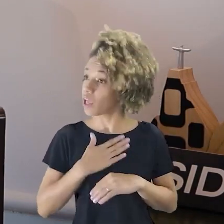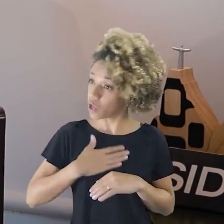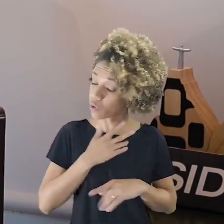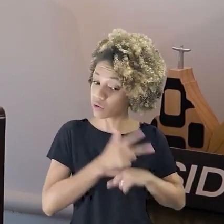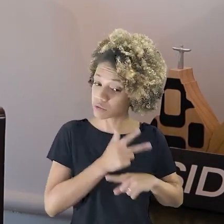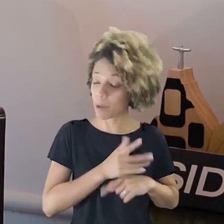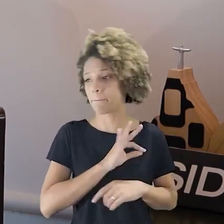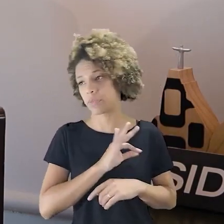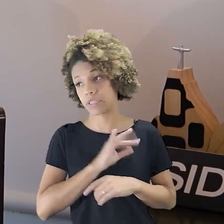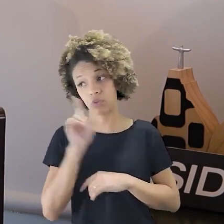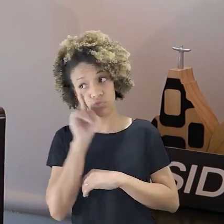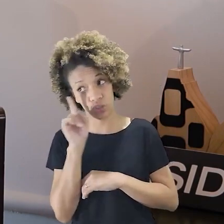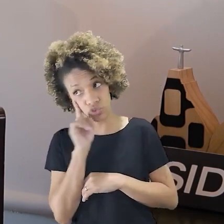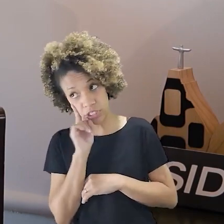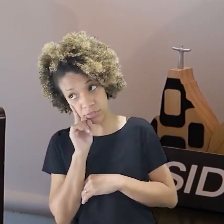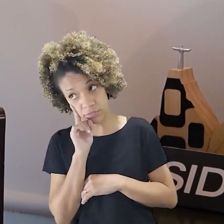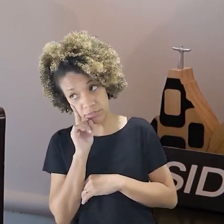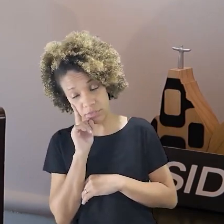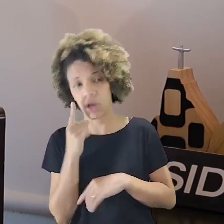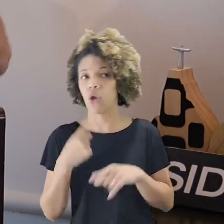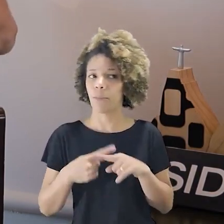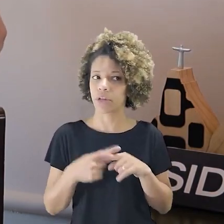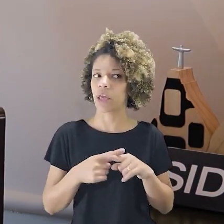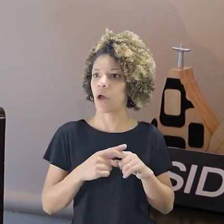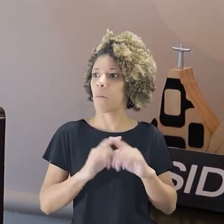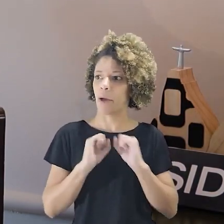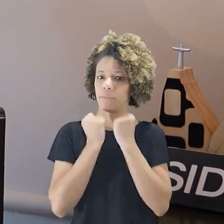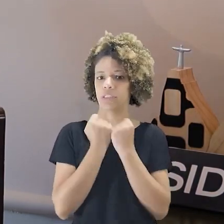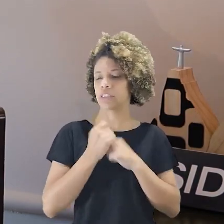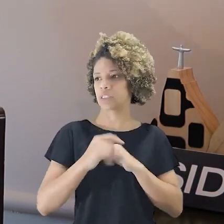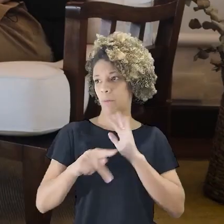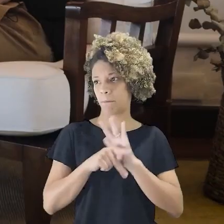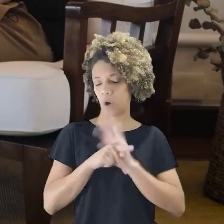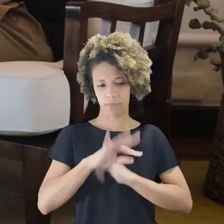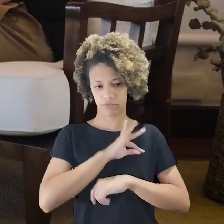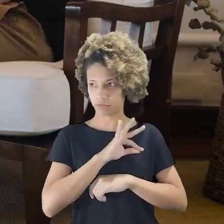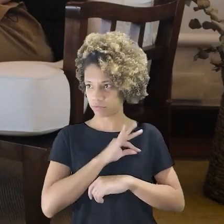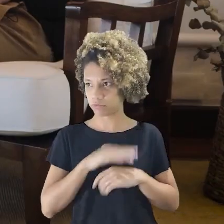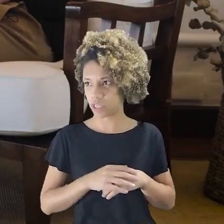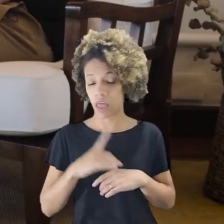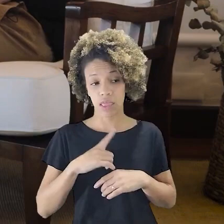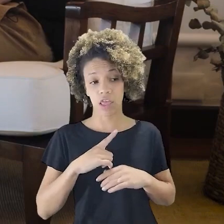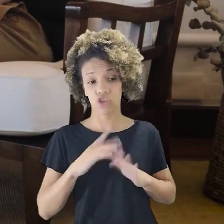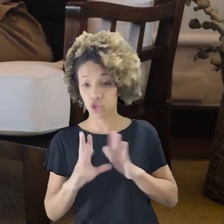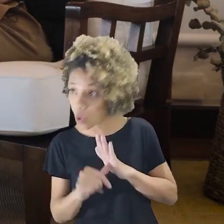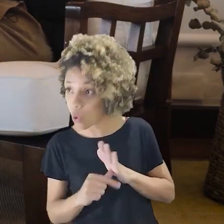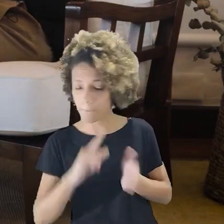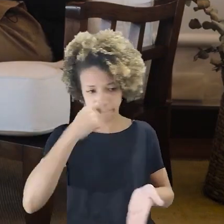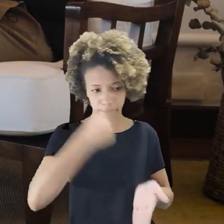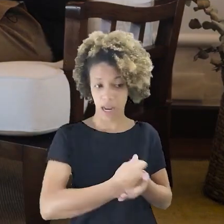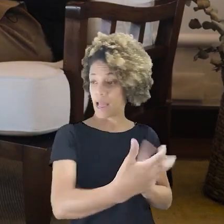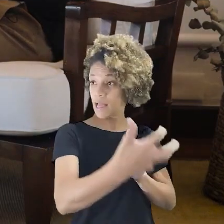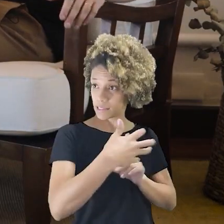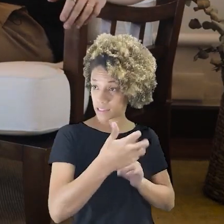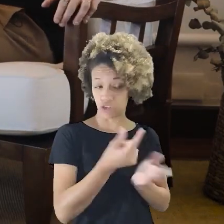gosto muito de câmera policial no dia a dia. Até porque é uma proteção para o policial. Claro. Na questão que envolve desacato, sim,